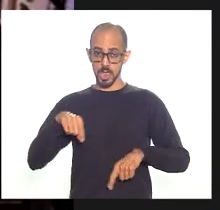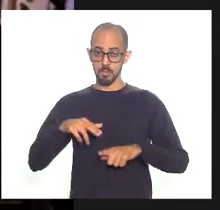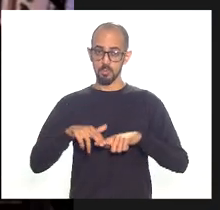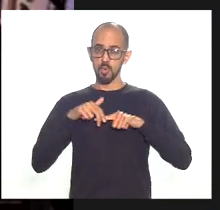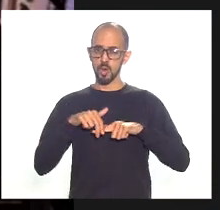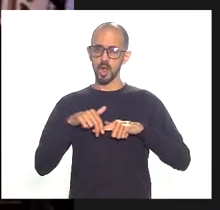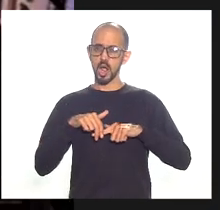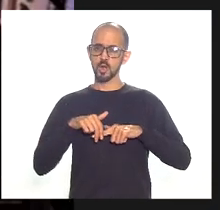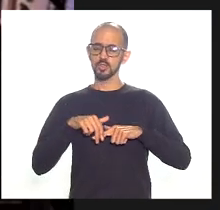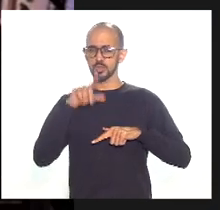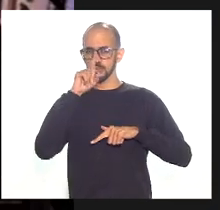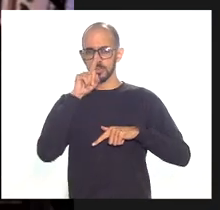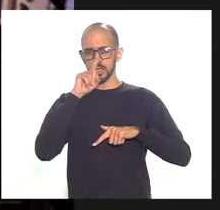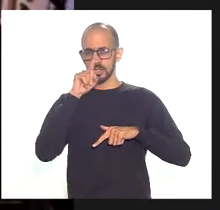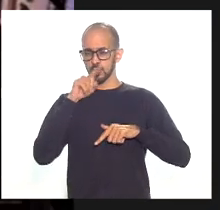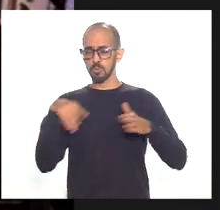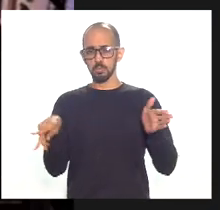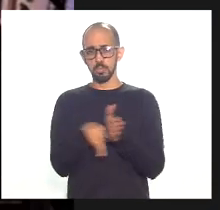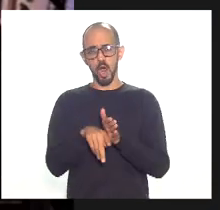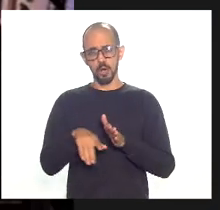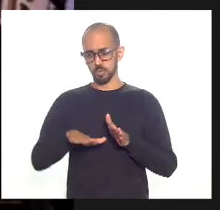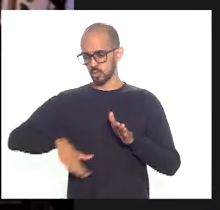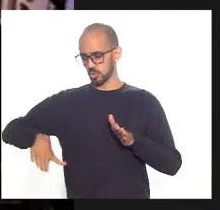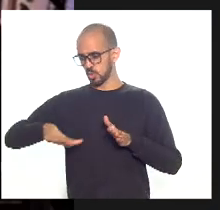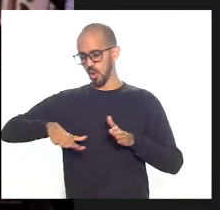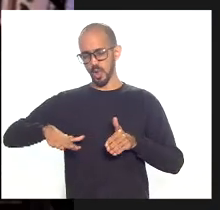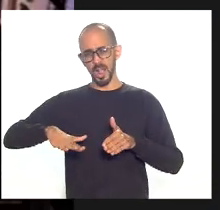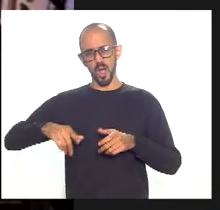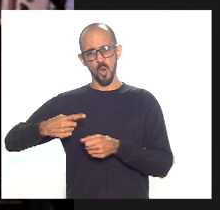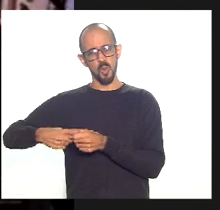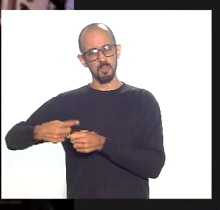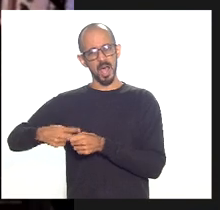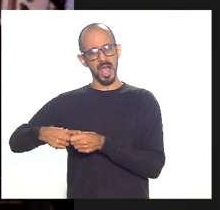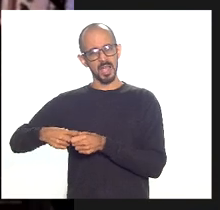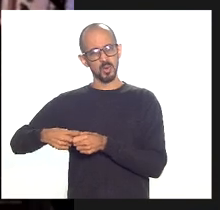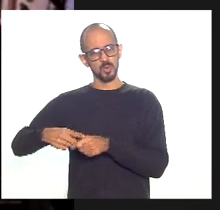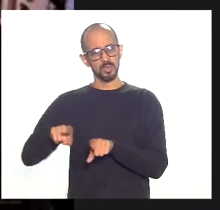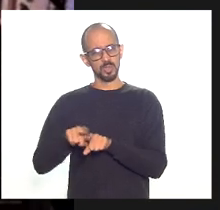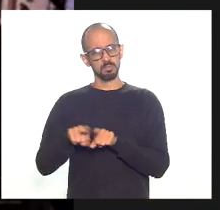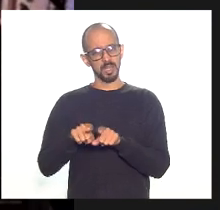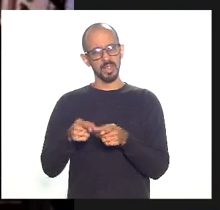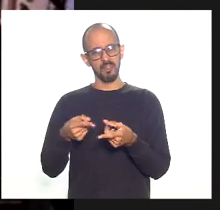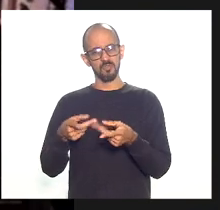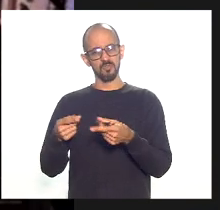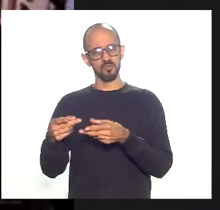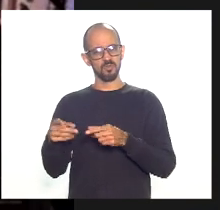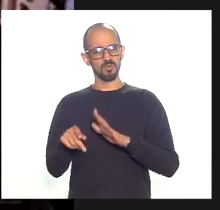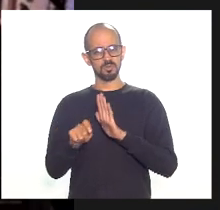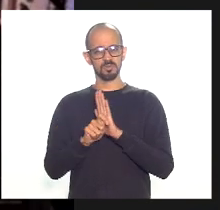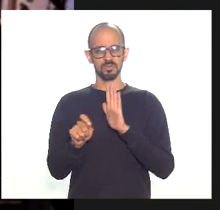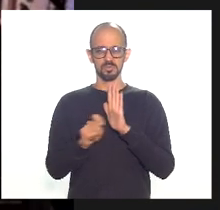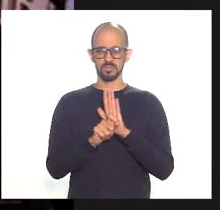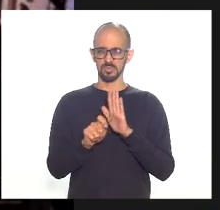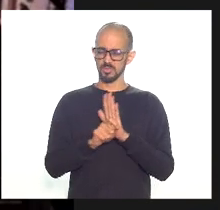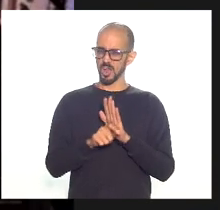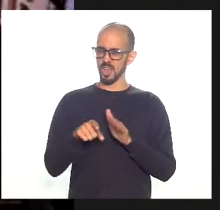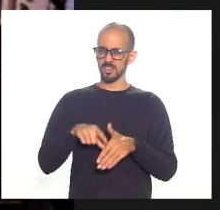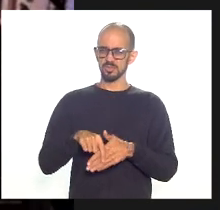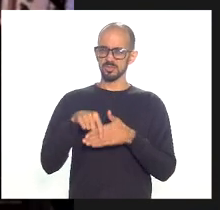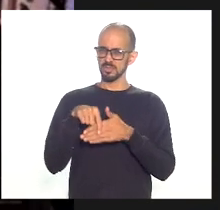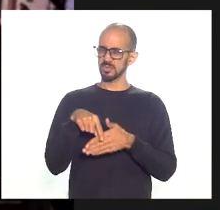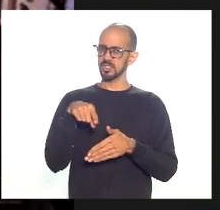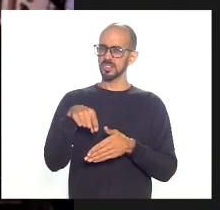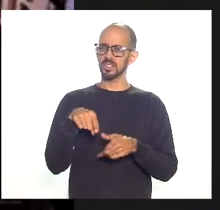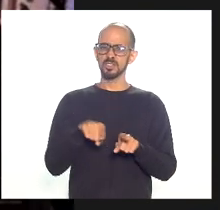perigo territorial, do domínio do tráfico, que não é recente, que já vem de décadas, e todos os deputados